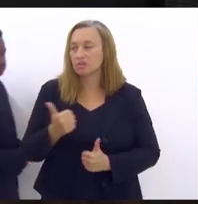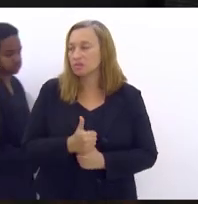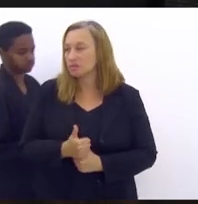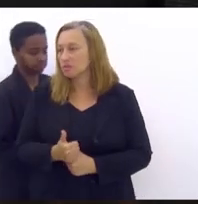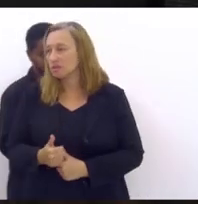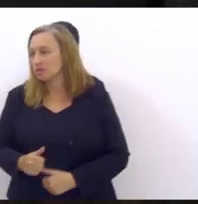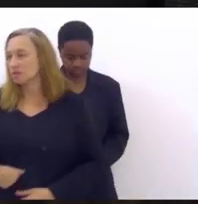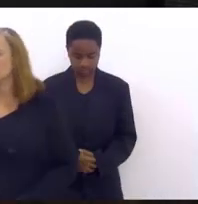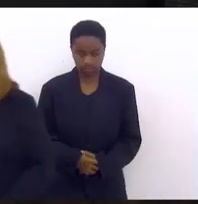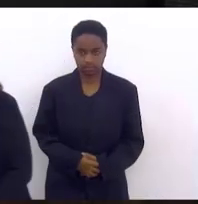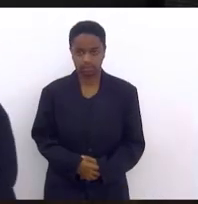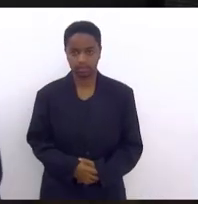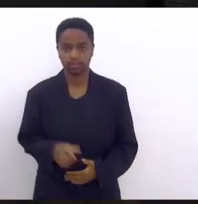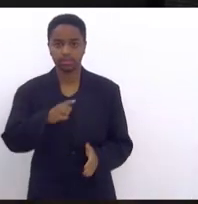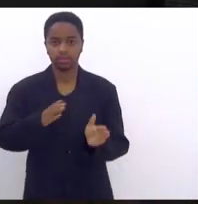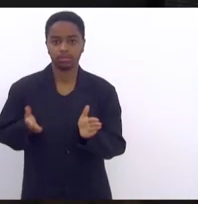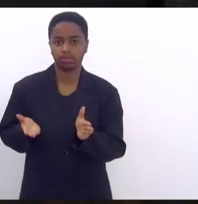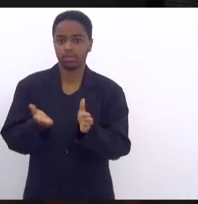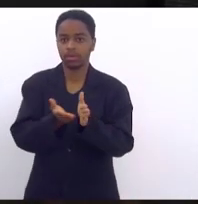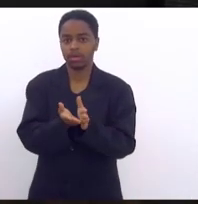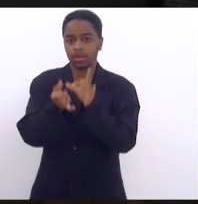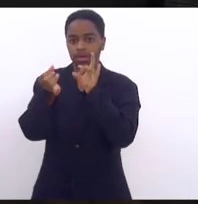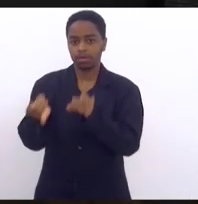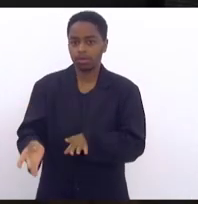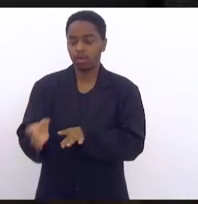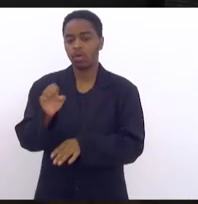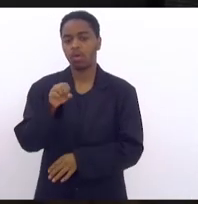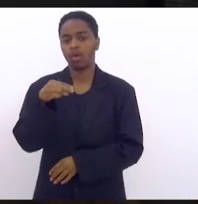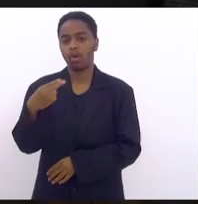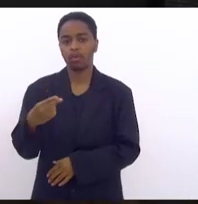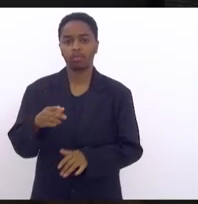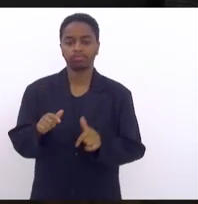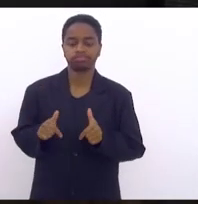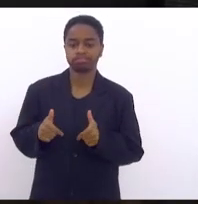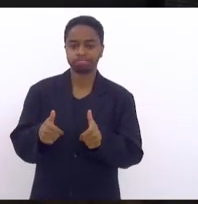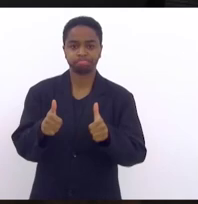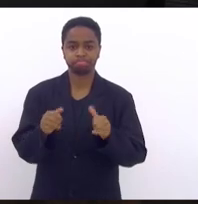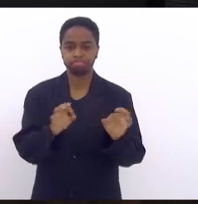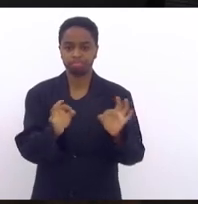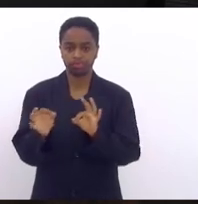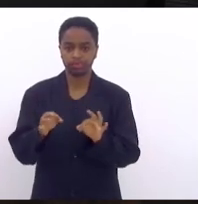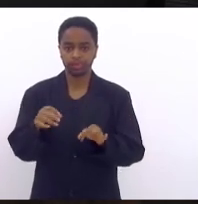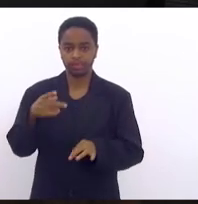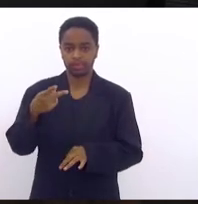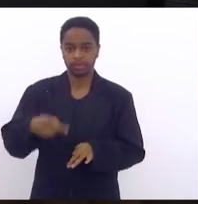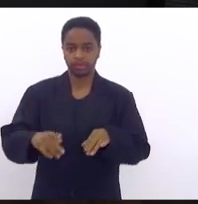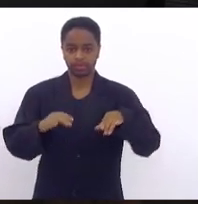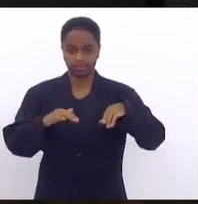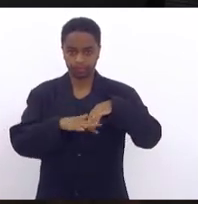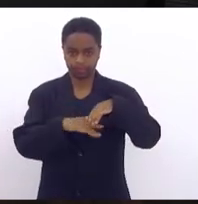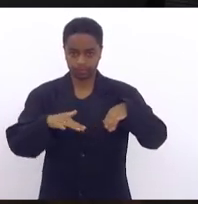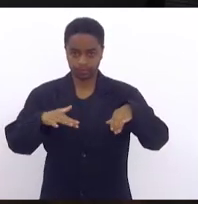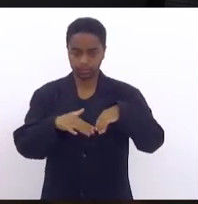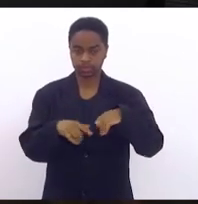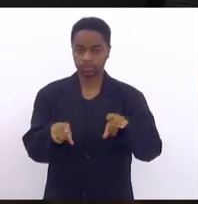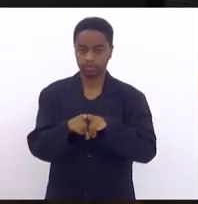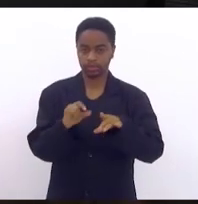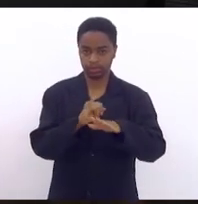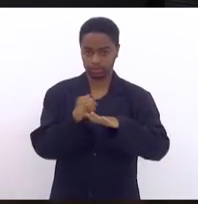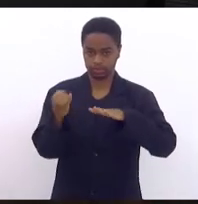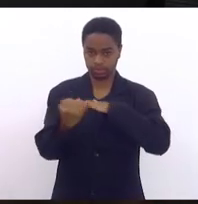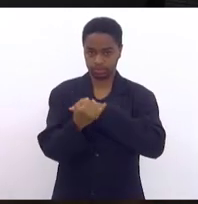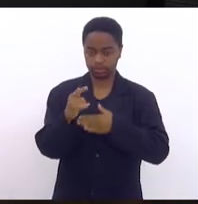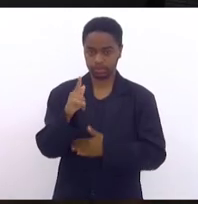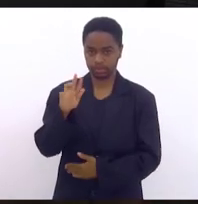encontram atracadas, fundeadas, abandonadas ou fora de operação na Baía de Guanabara, Baía da Ilha Grande, Baía